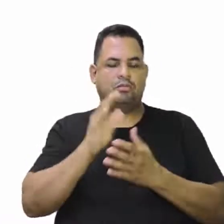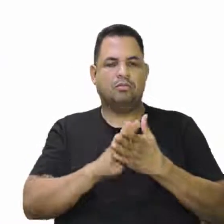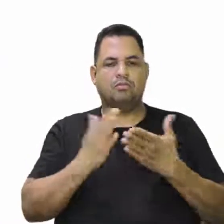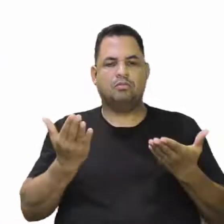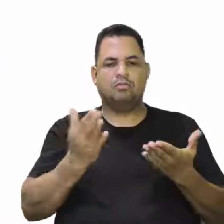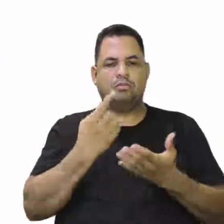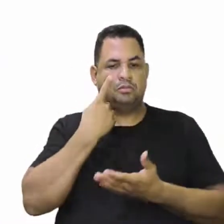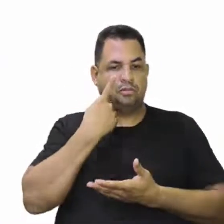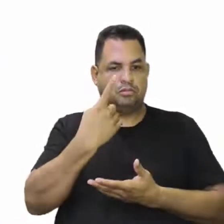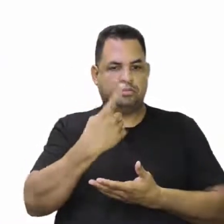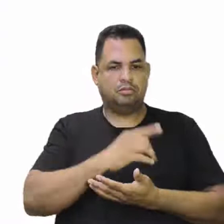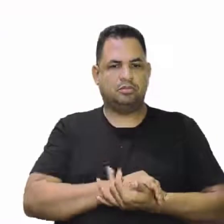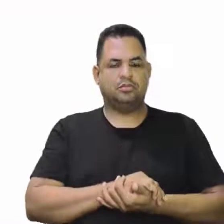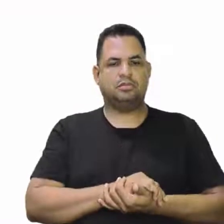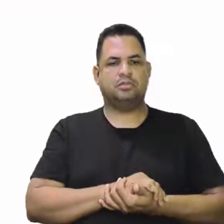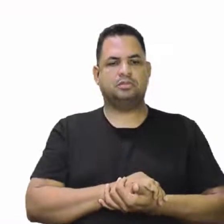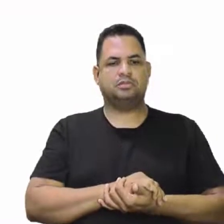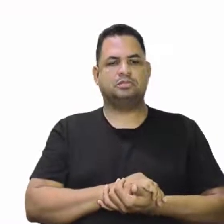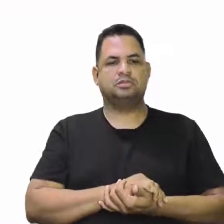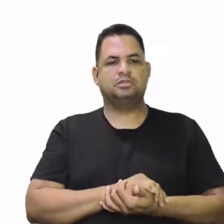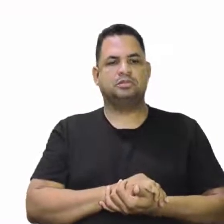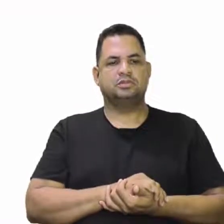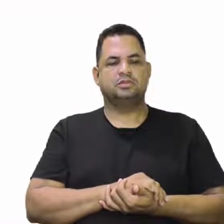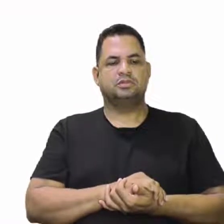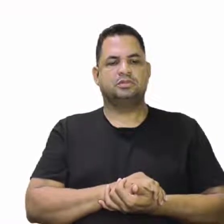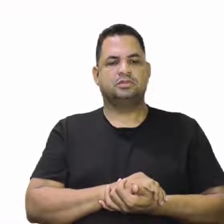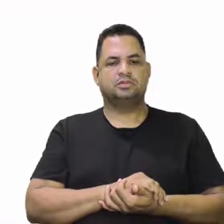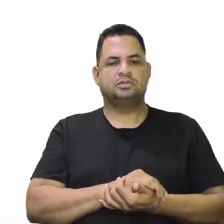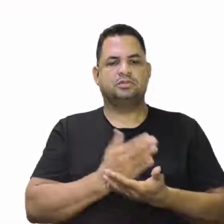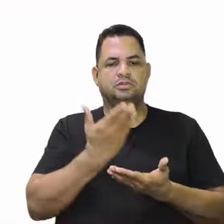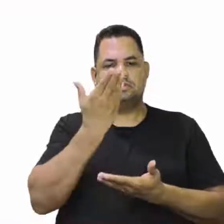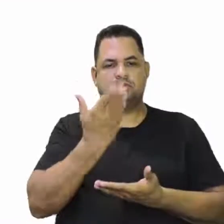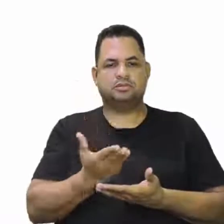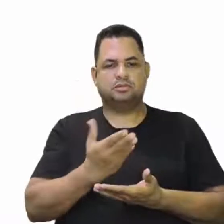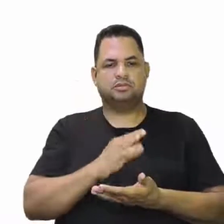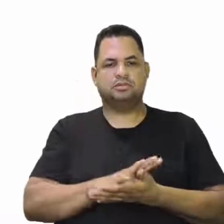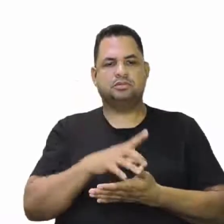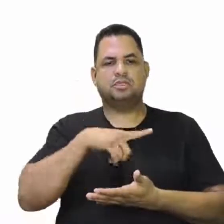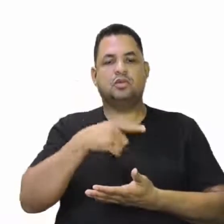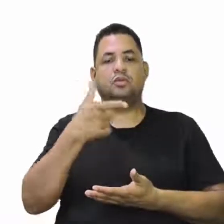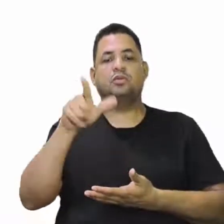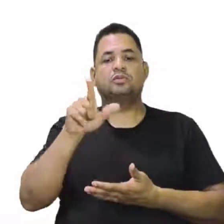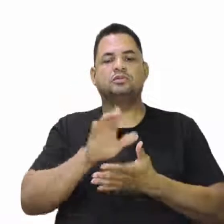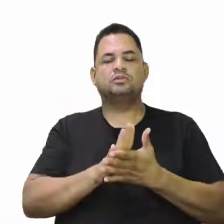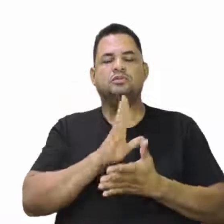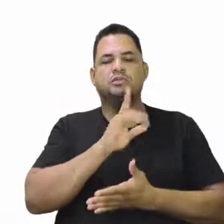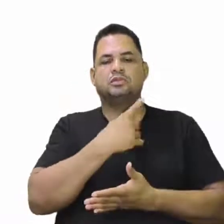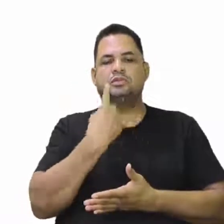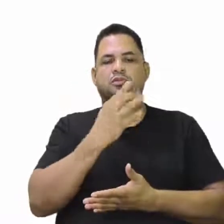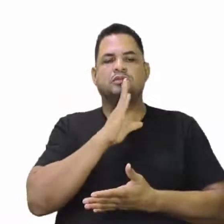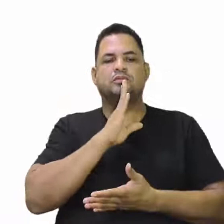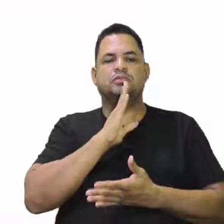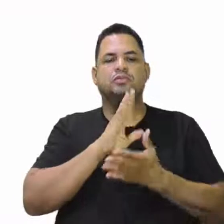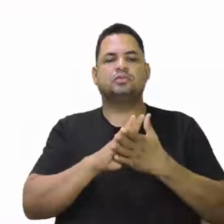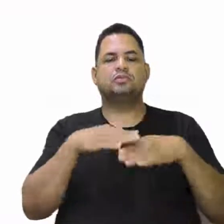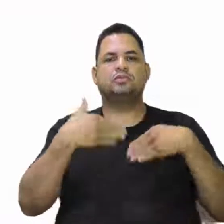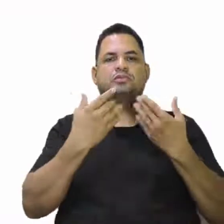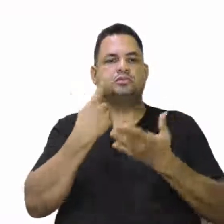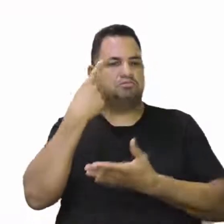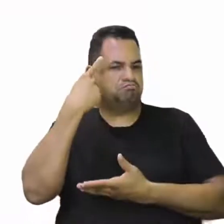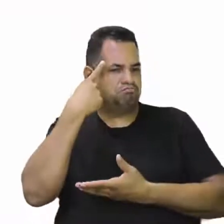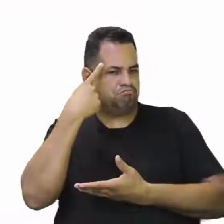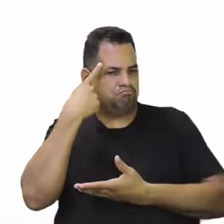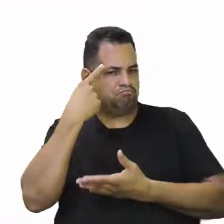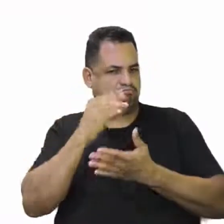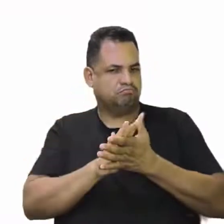uma olhadinha aqui abaixo nas nossas locuções e tem outras que a gente conhece. Quando vocês pensarem nessas locuções